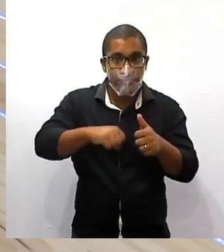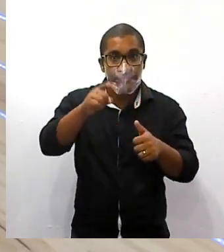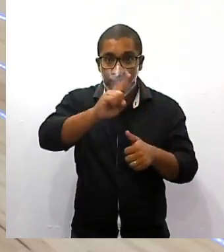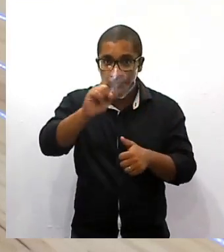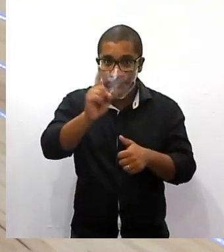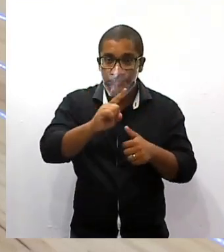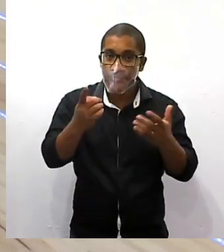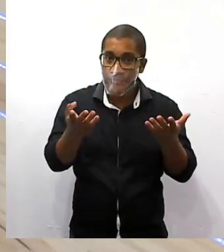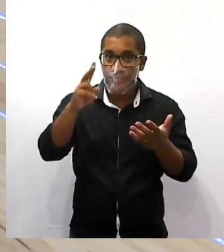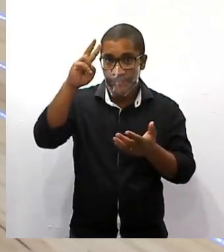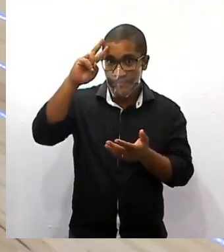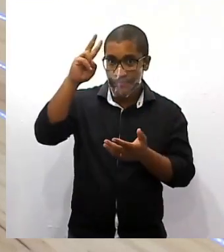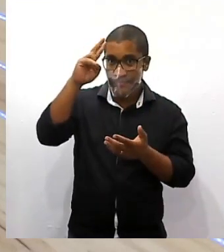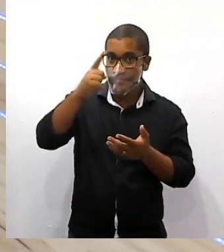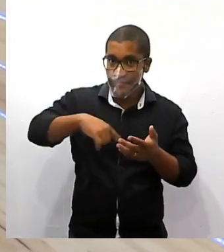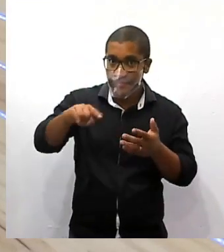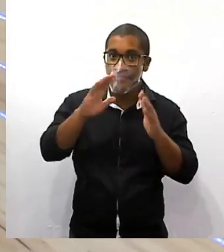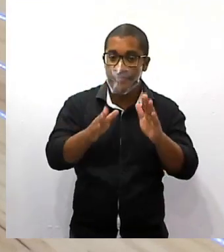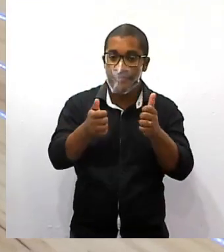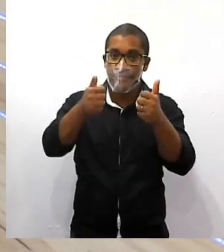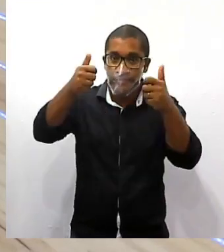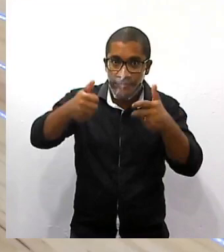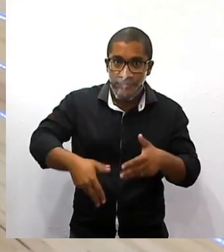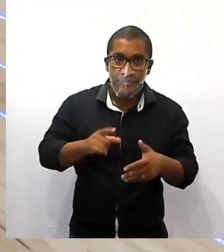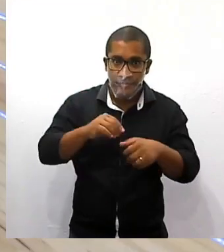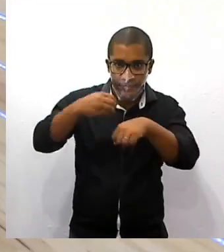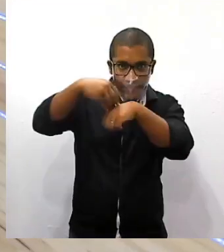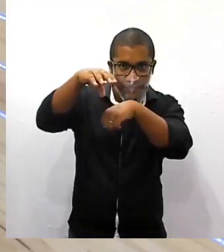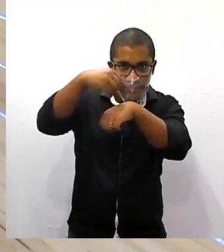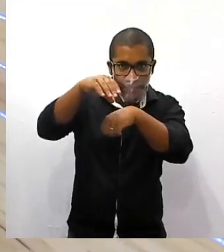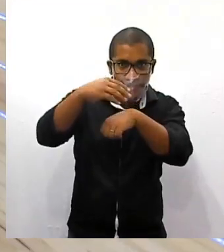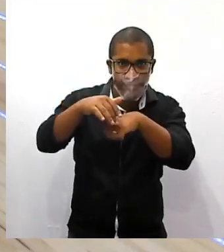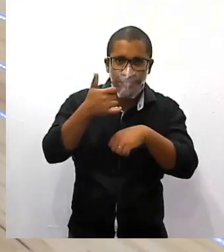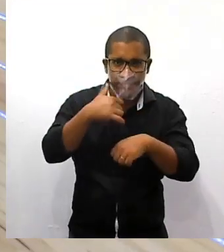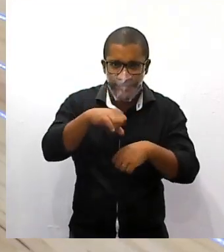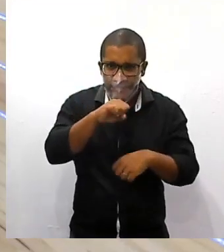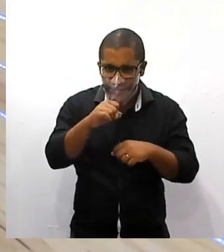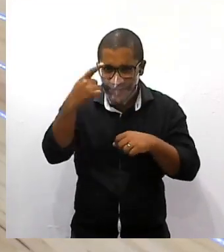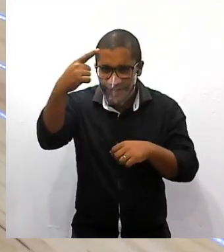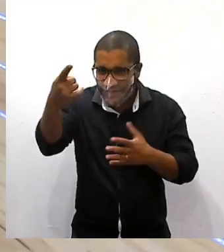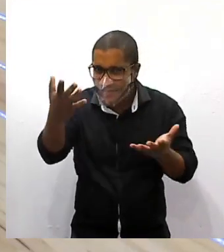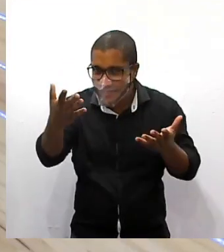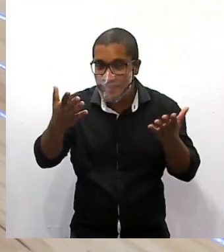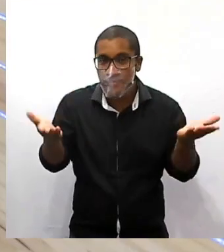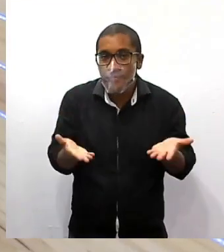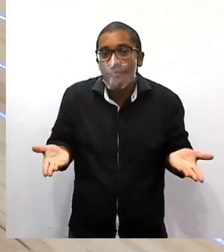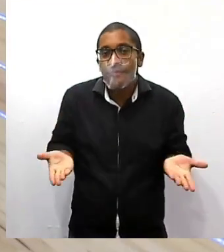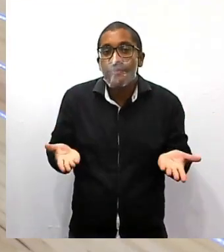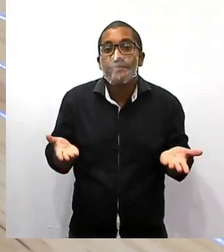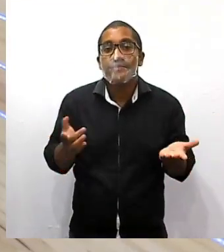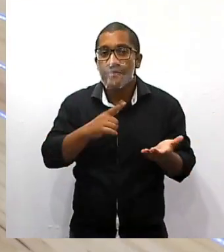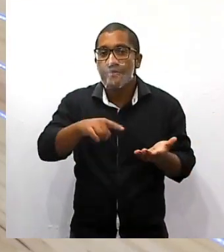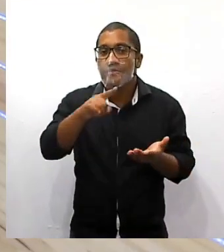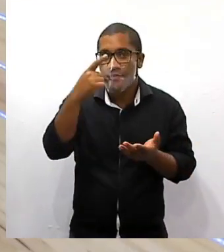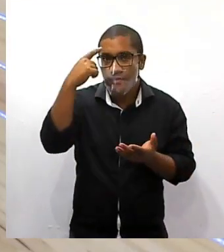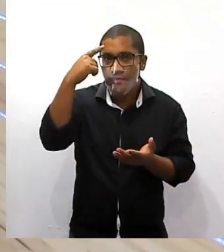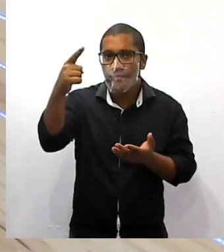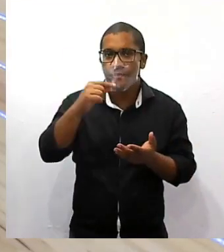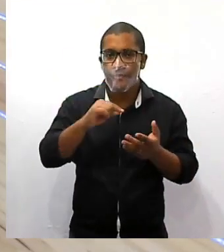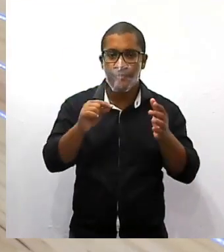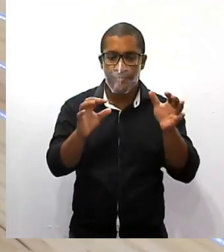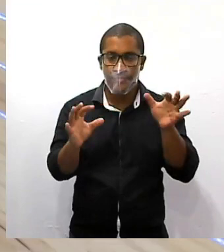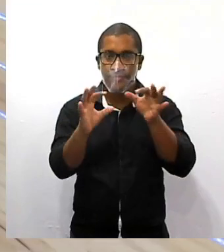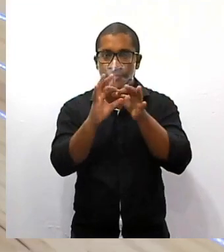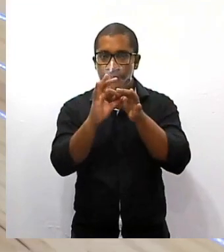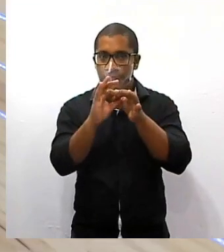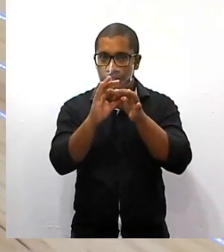na segunda-feira, nós falamos do bizu de manhã. Você está lembrado do bizu de manhã? O bizu de manhã, lembre-se que é aquela relação